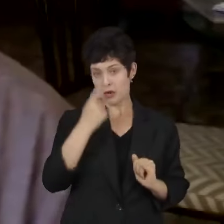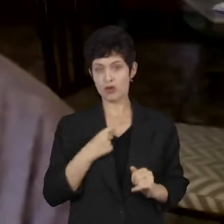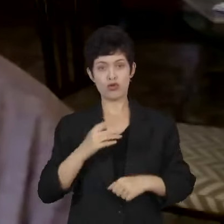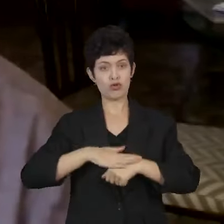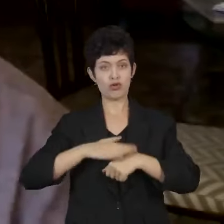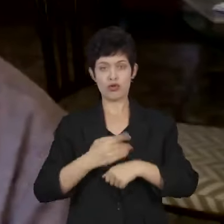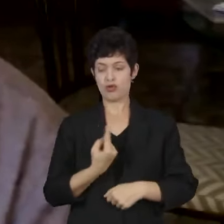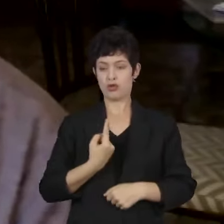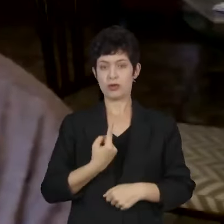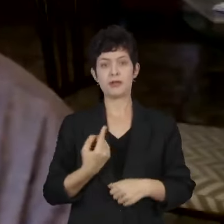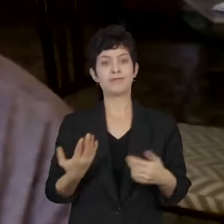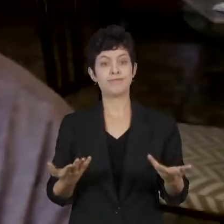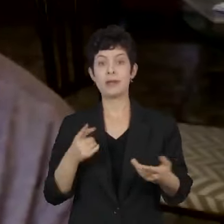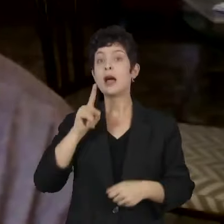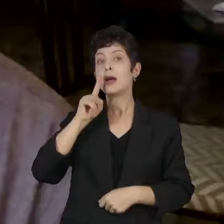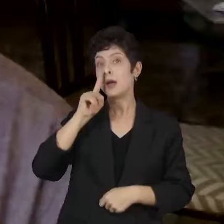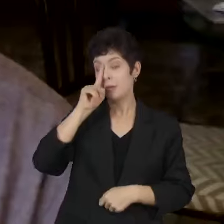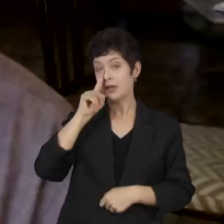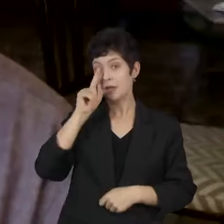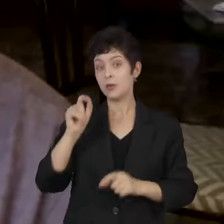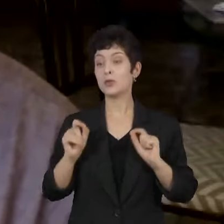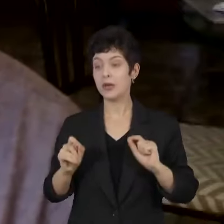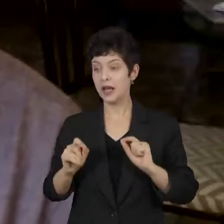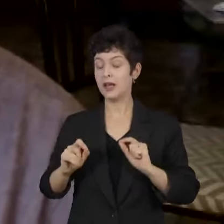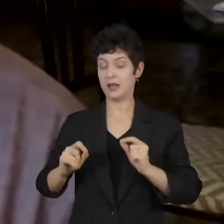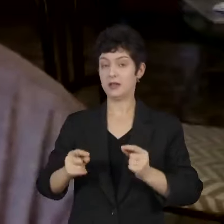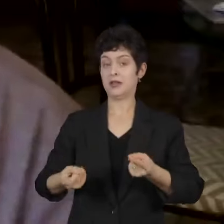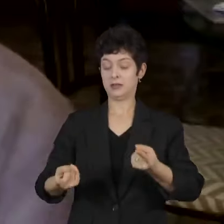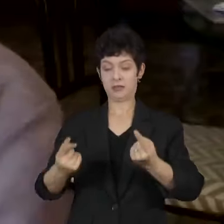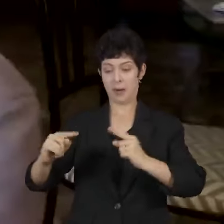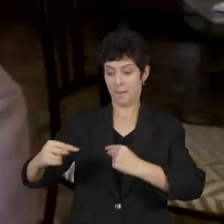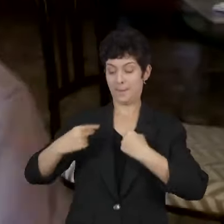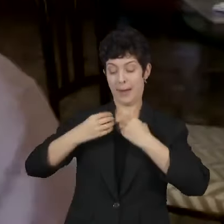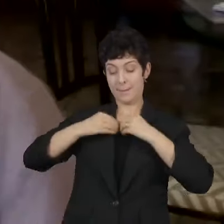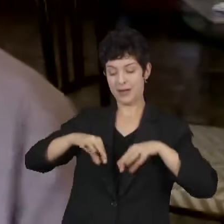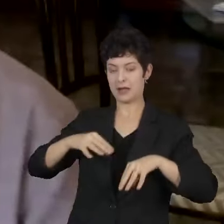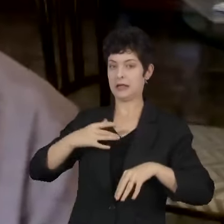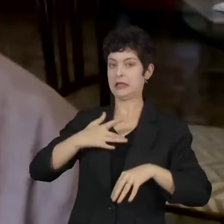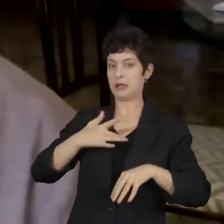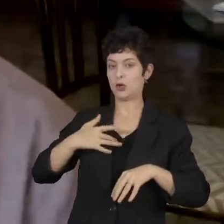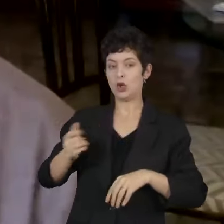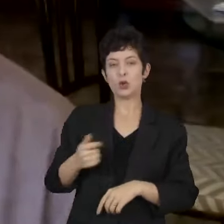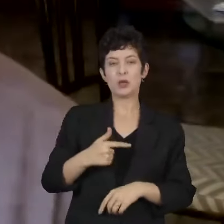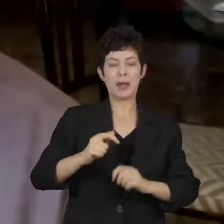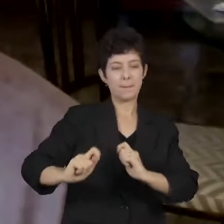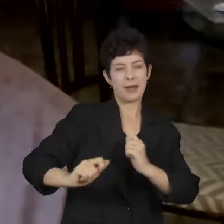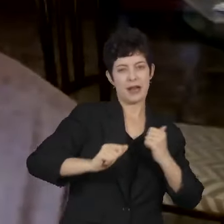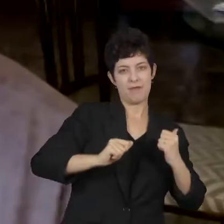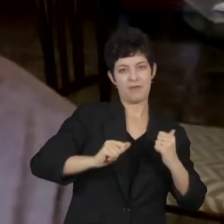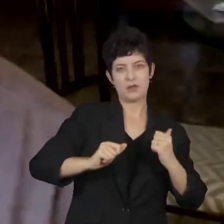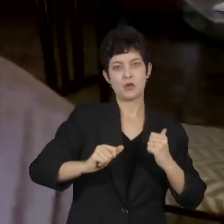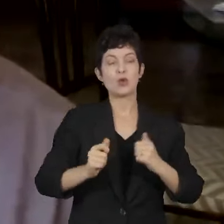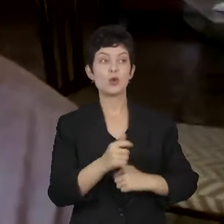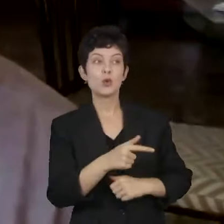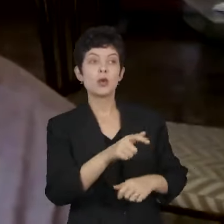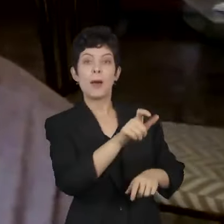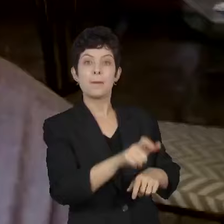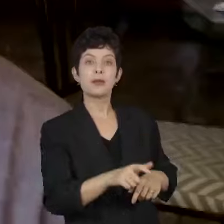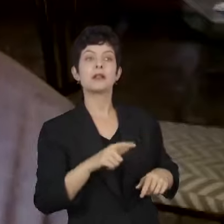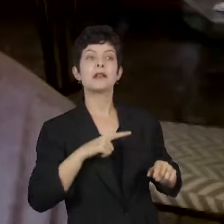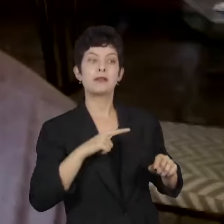ela está exposta a muito mais efeito colateral do que o paciente que tem indicação de utilizar